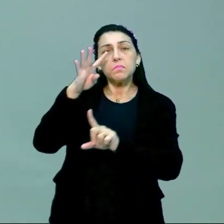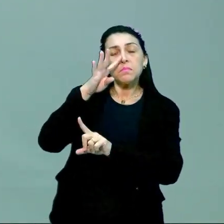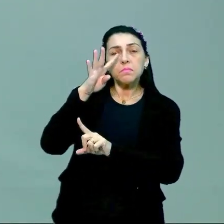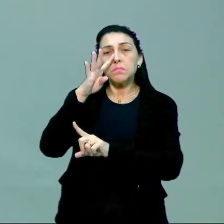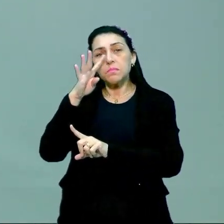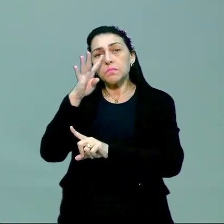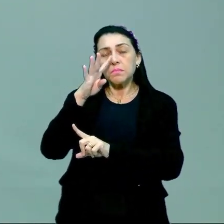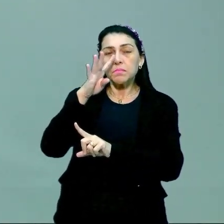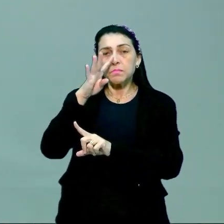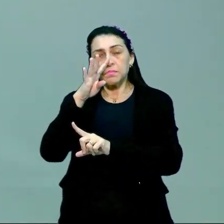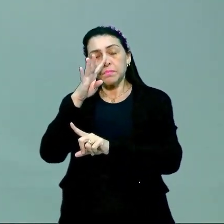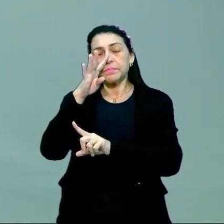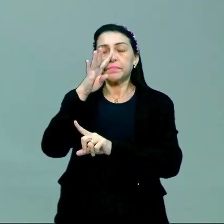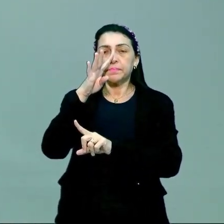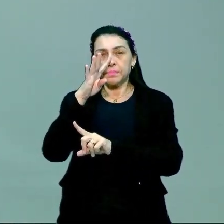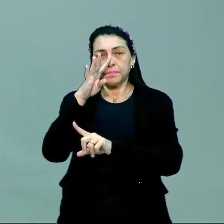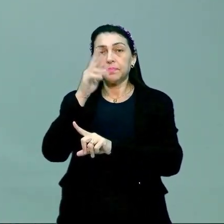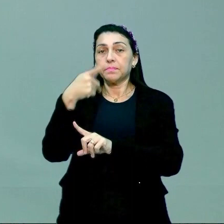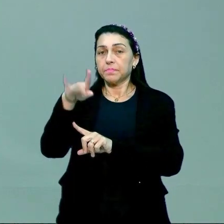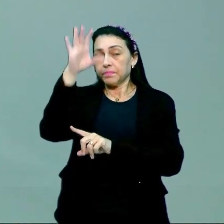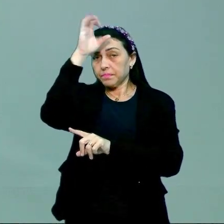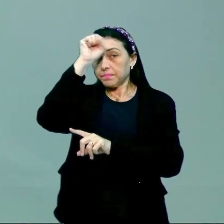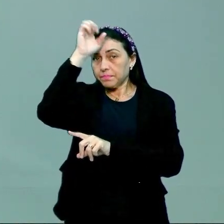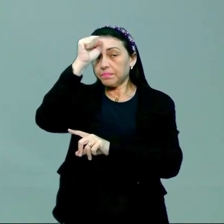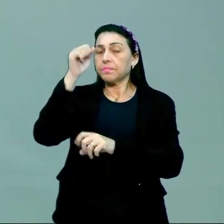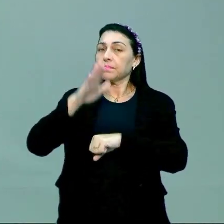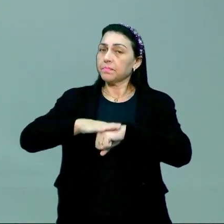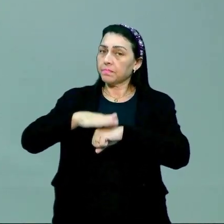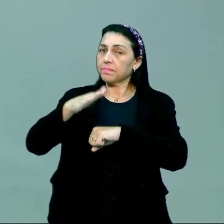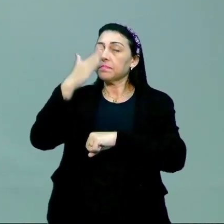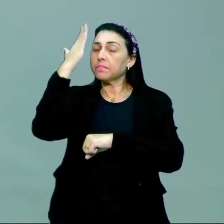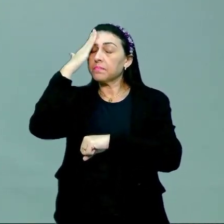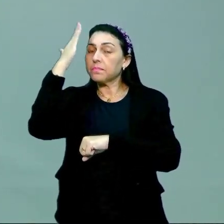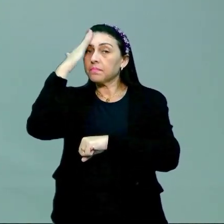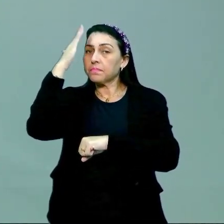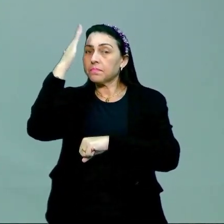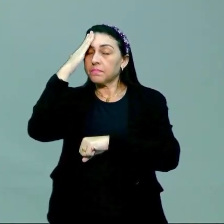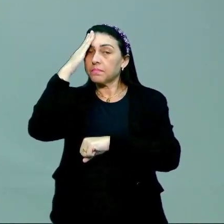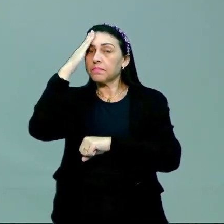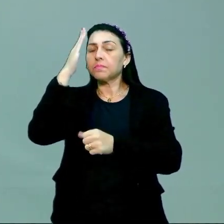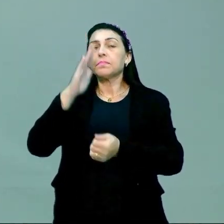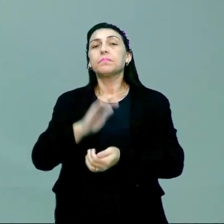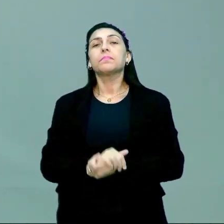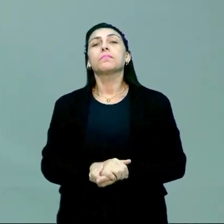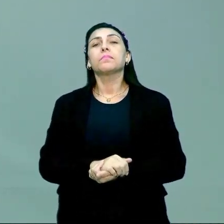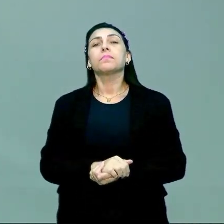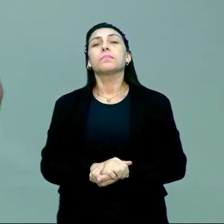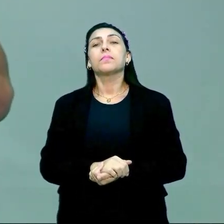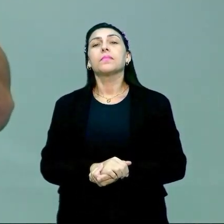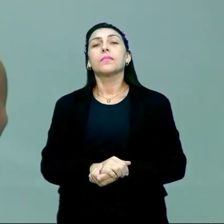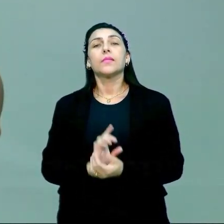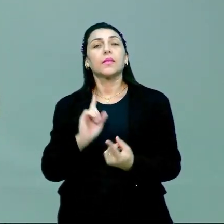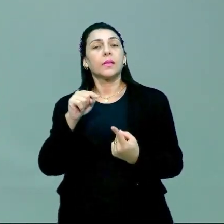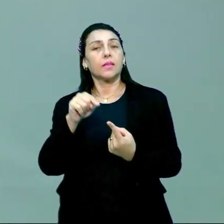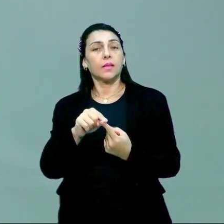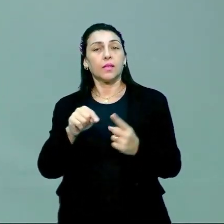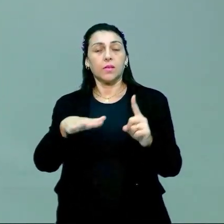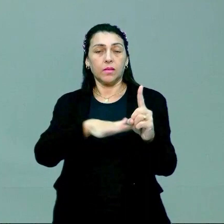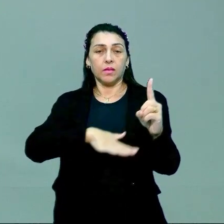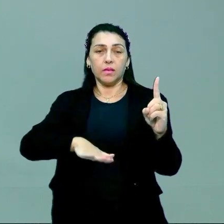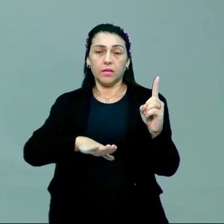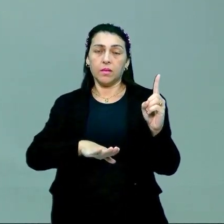verificar e fortalecer o seu aprendizado para entender o etnocentrismo. Essa visão de